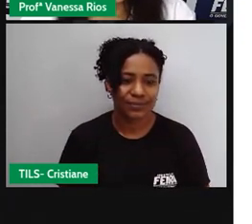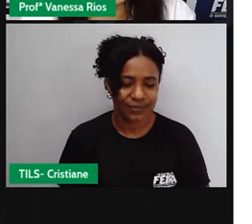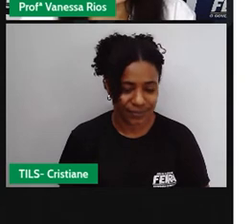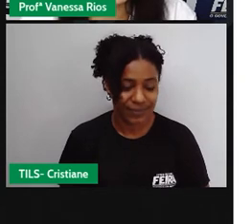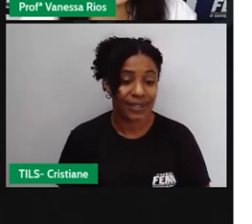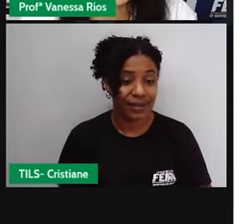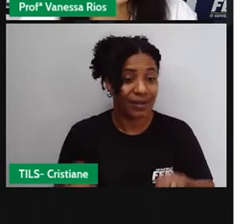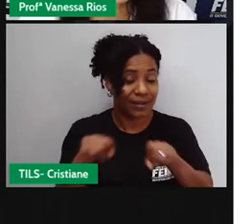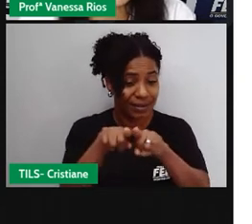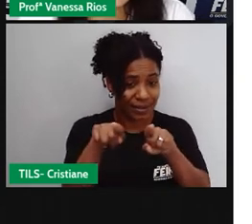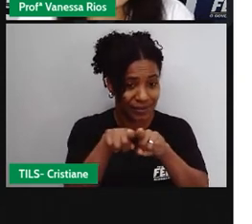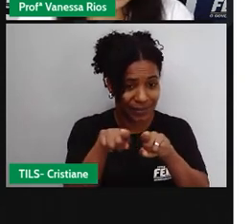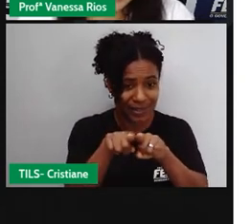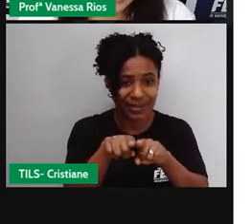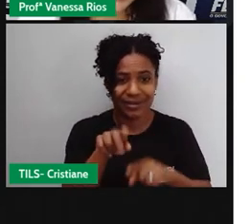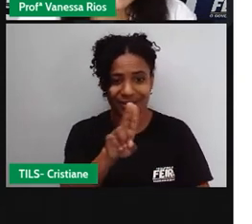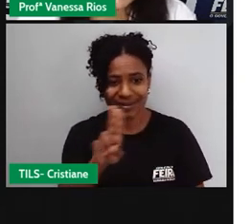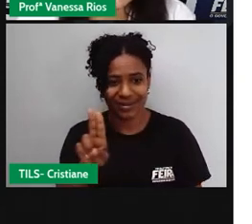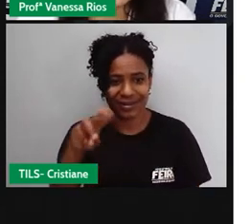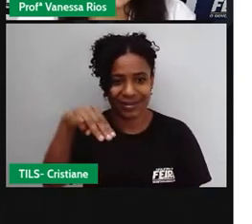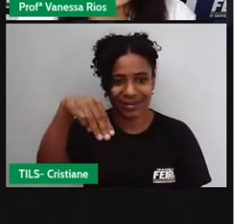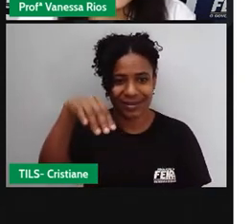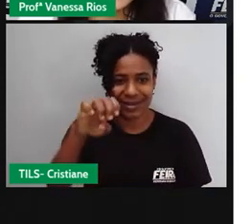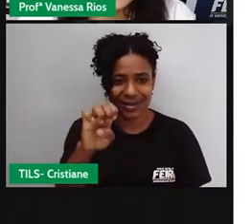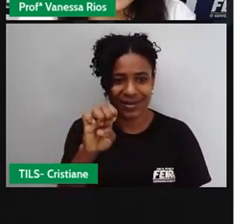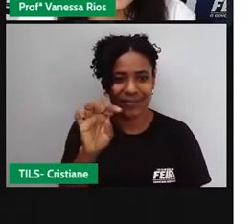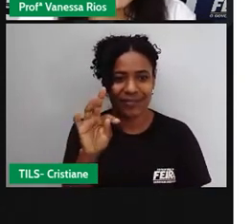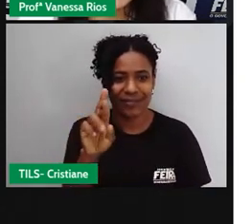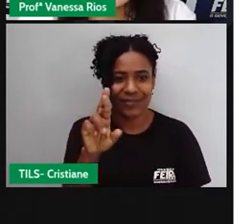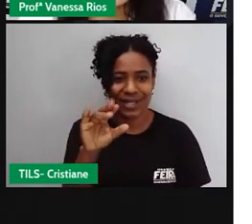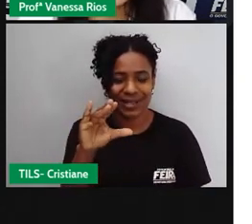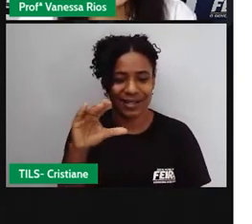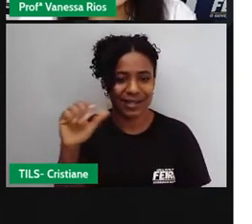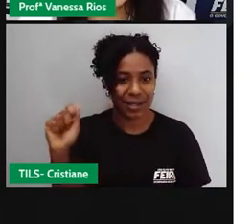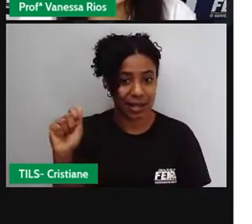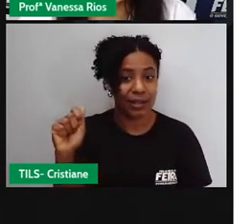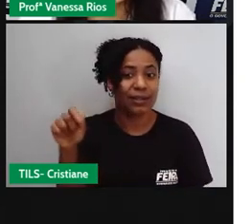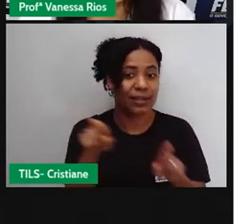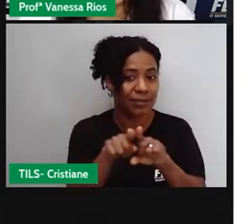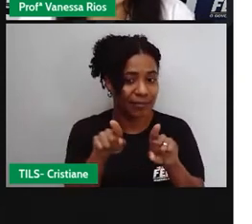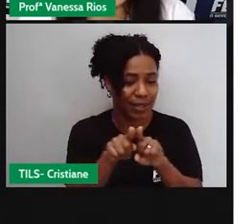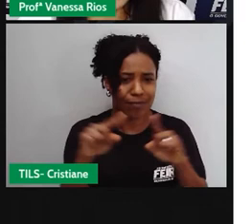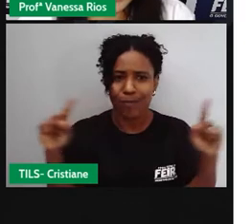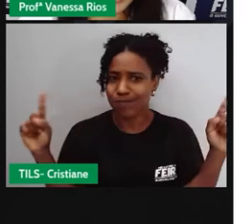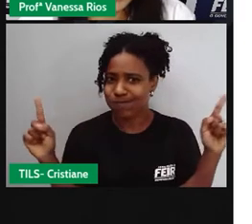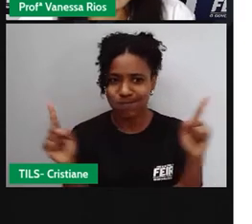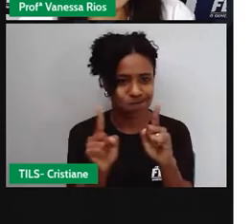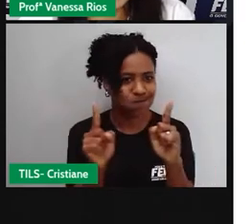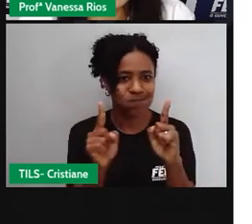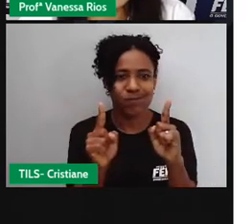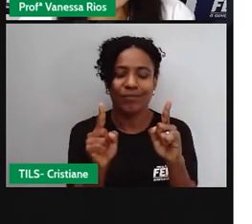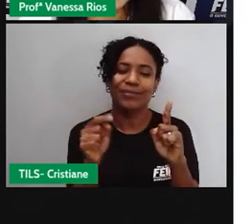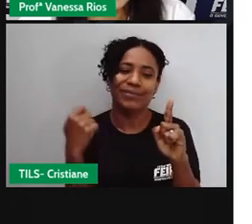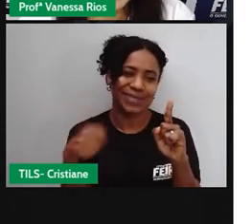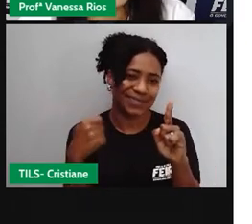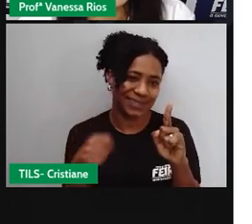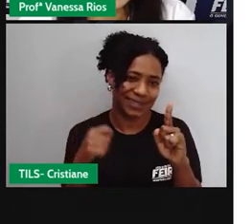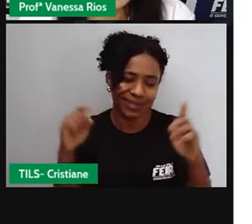E também a métrica. É importante sempre metrificar os versos. Os